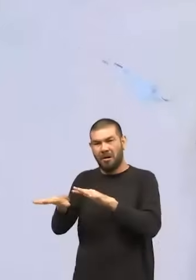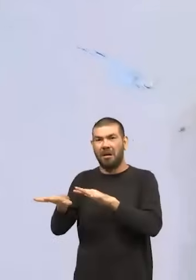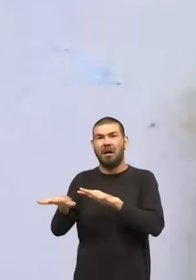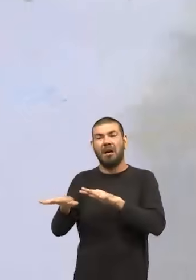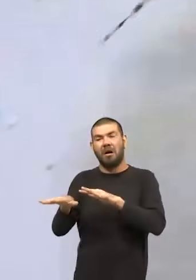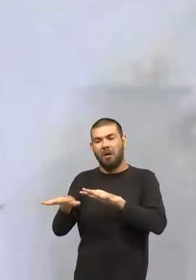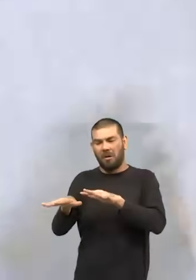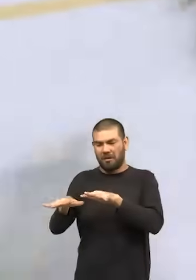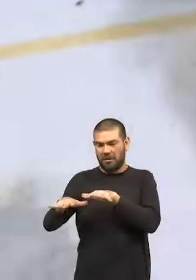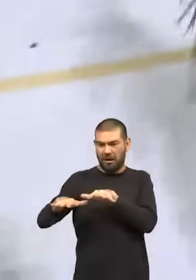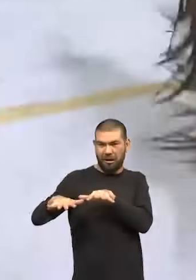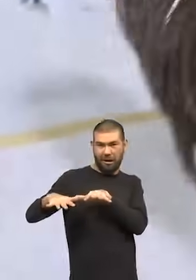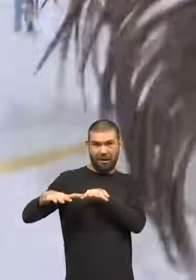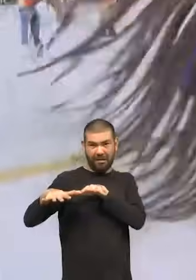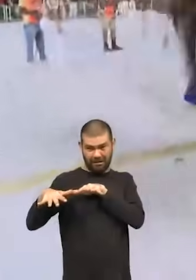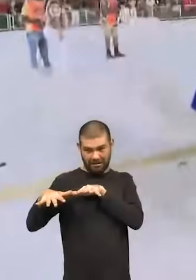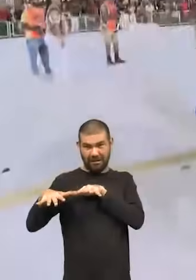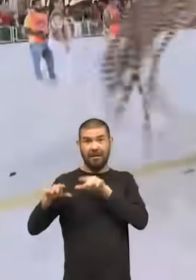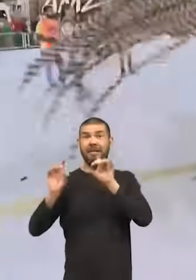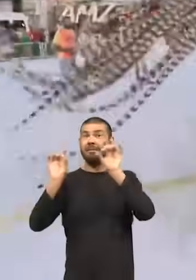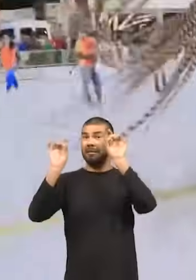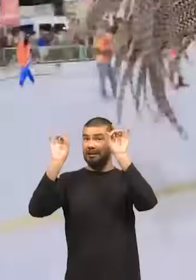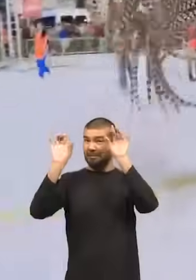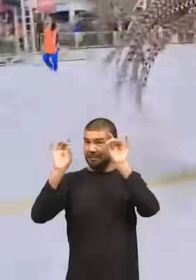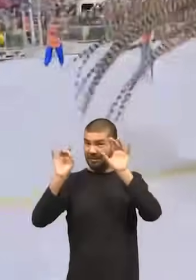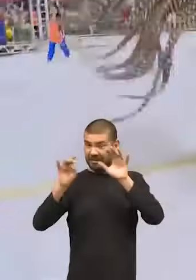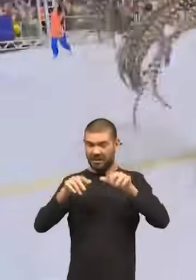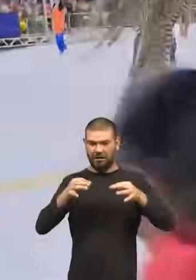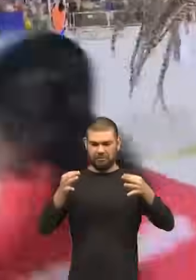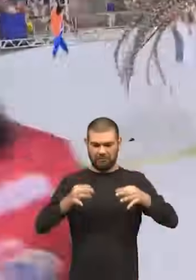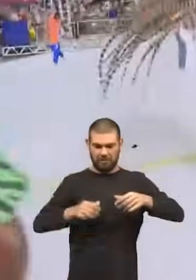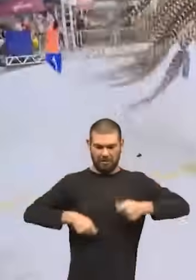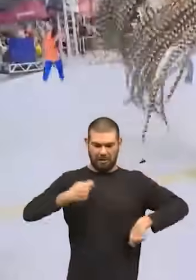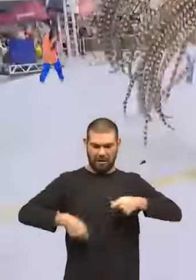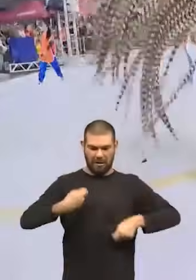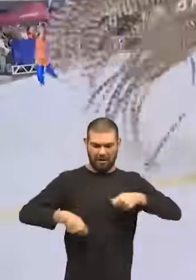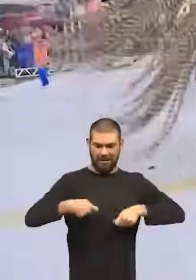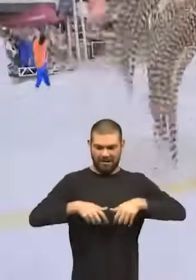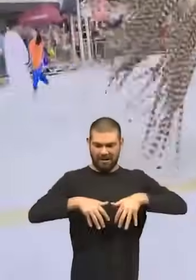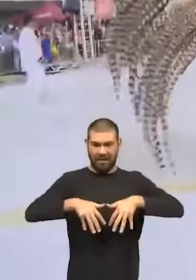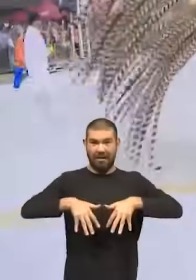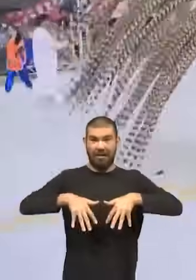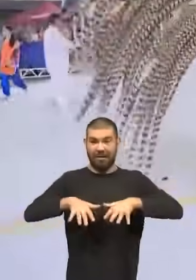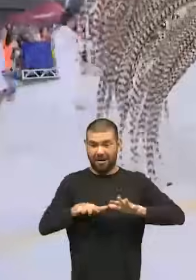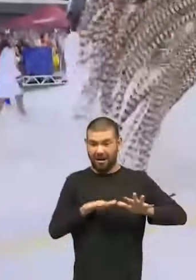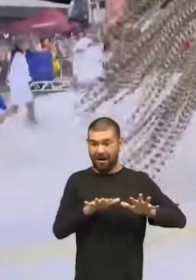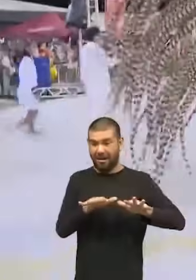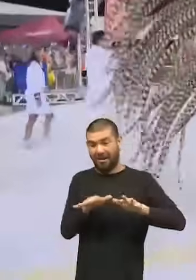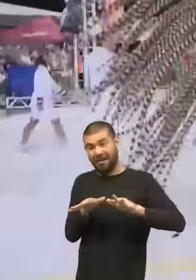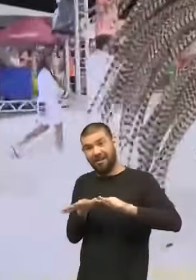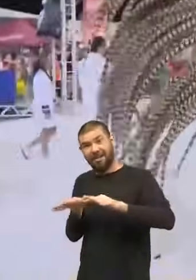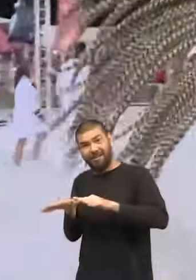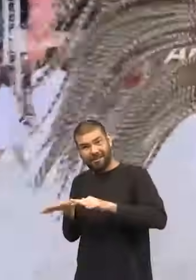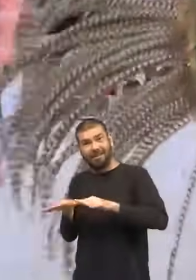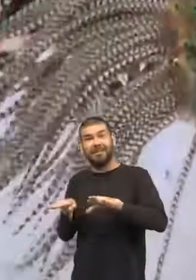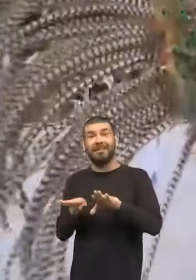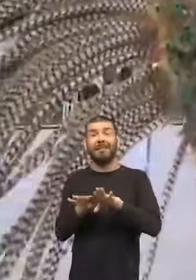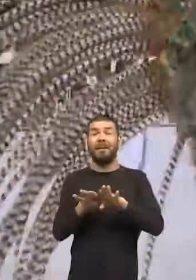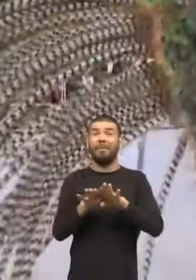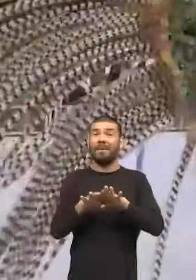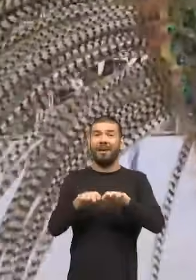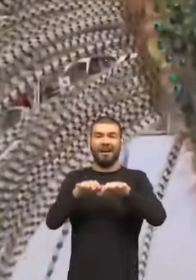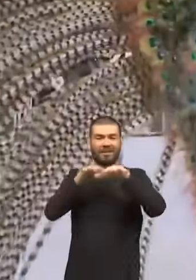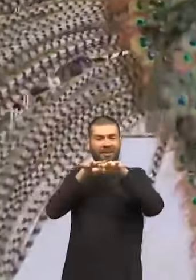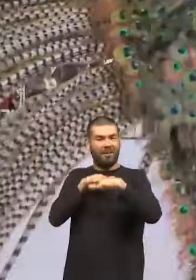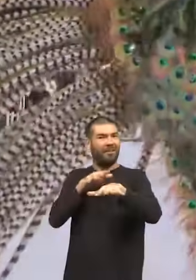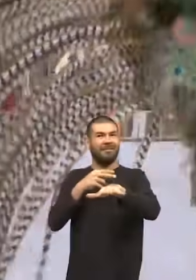técnico, né? Momento técnico e coreográfico, porque à medida em que a bateria vai entrar no recuo também, a escola não